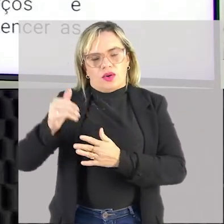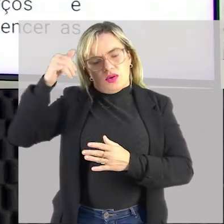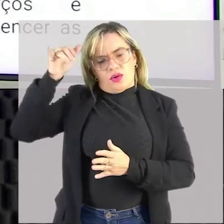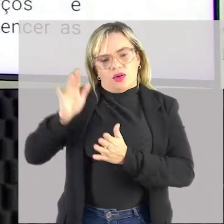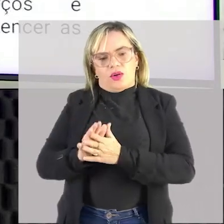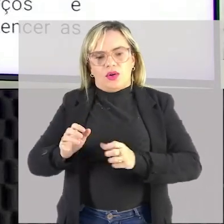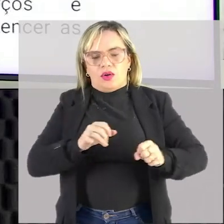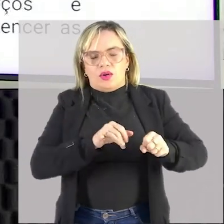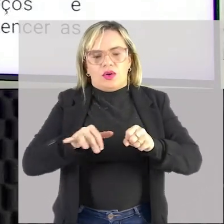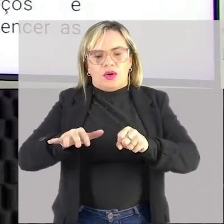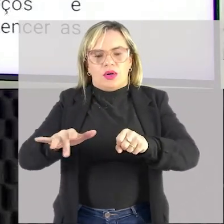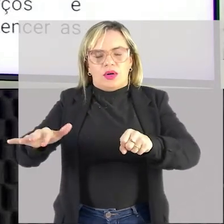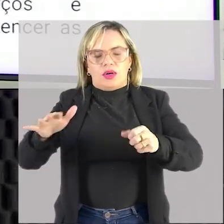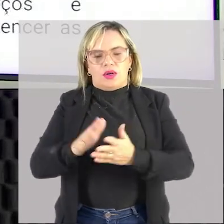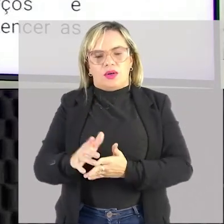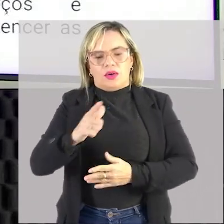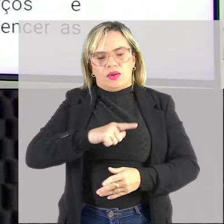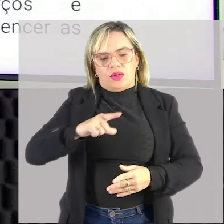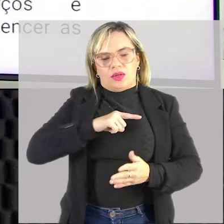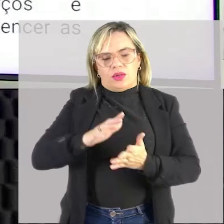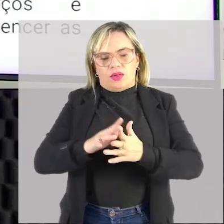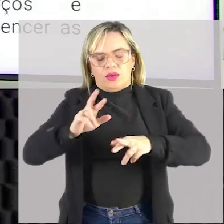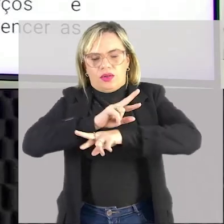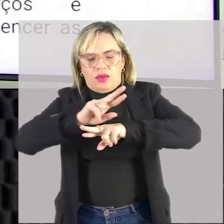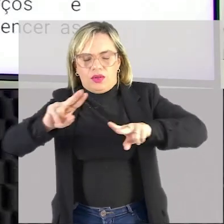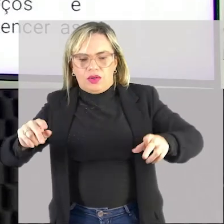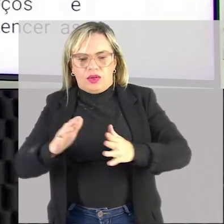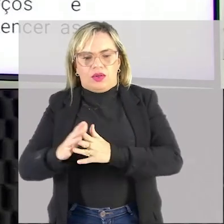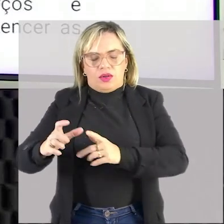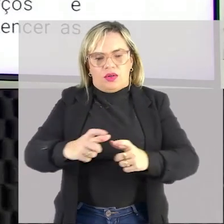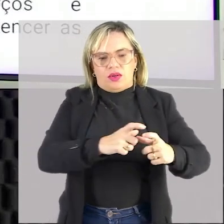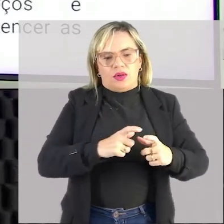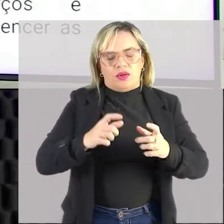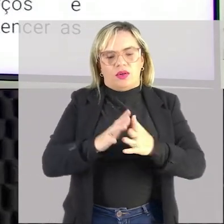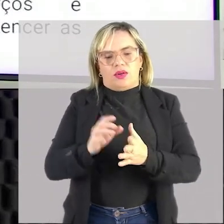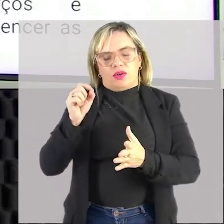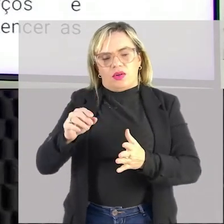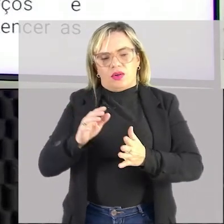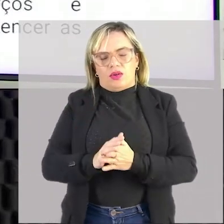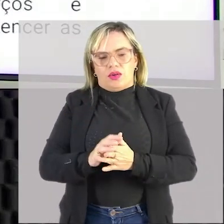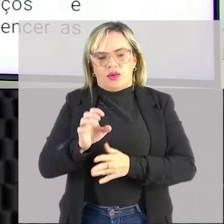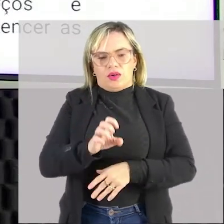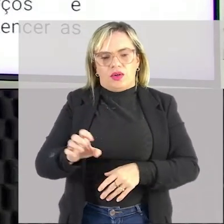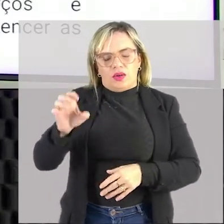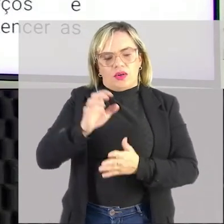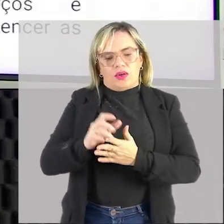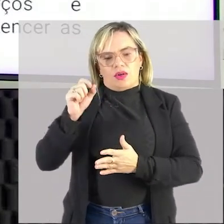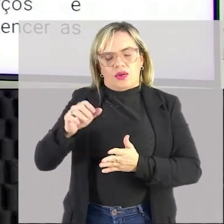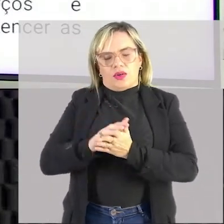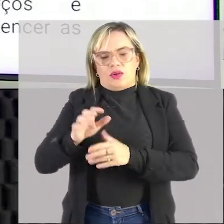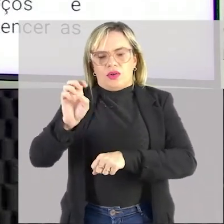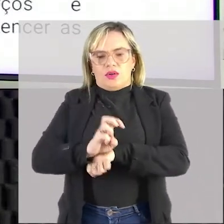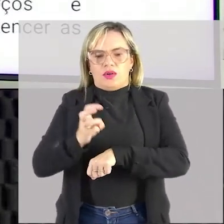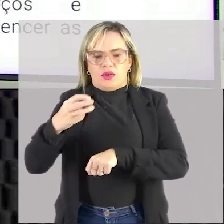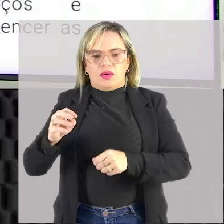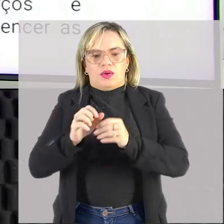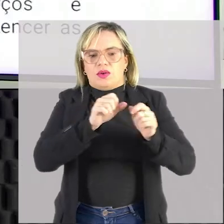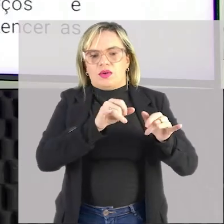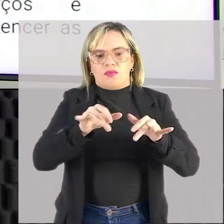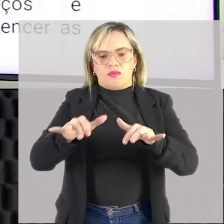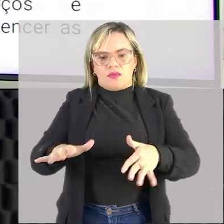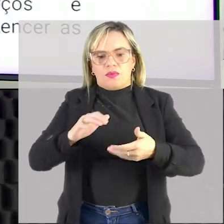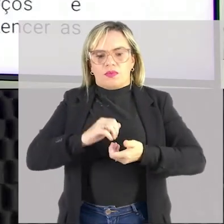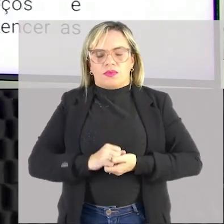aqui também, ou seja, você tem várias frentes que vão ocupar esse território, vasto território maranhense, por sinal.